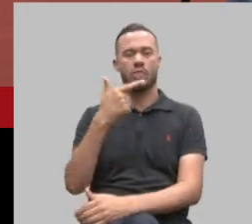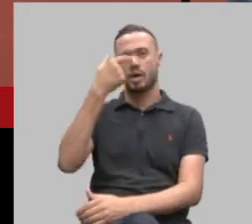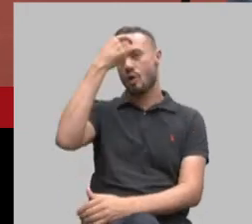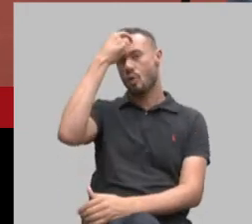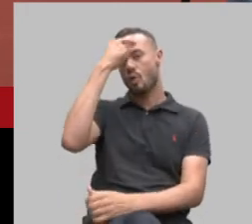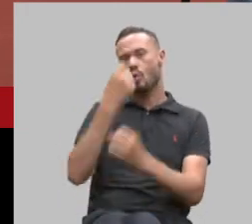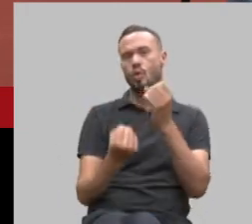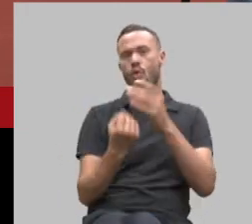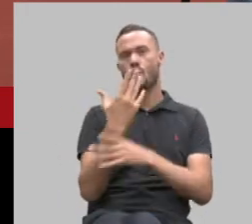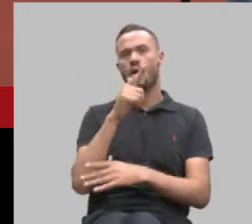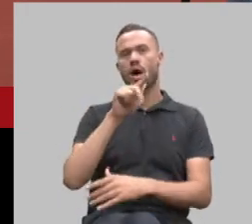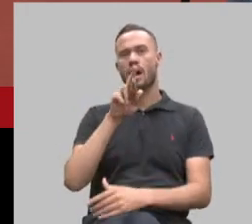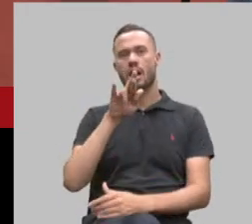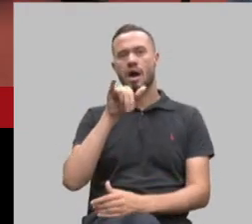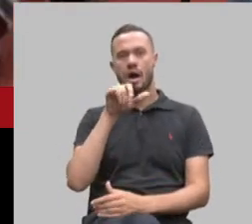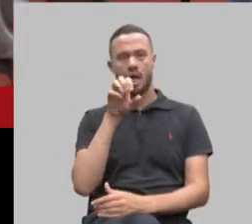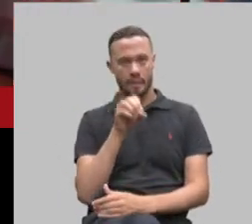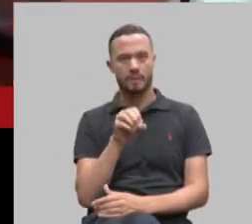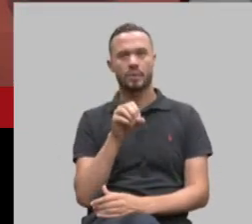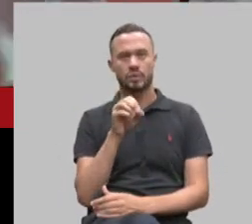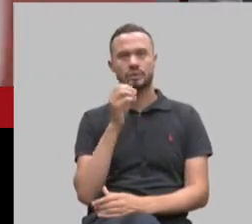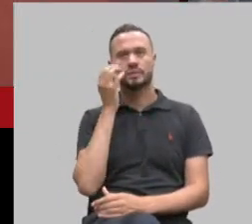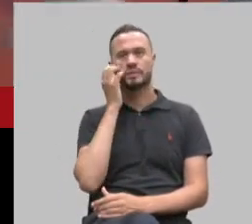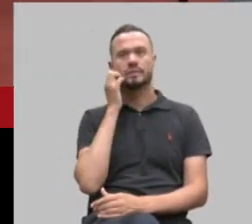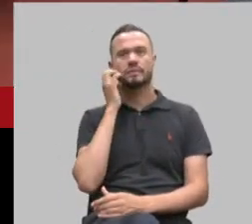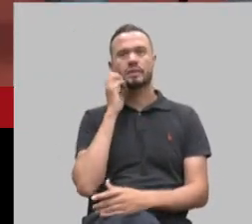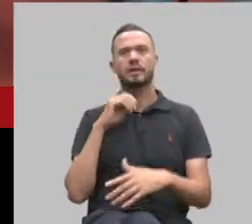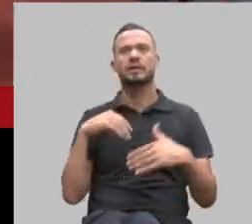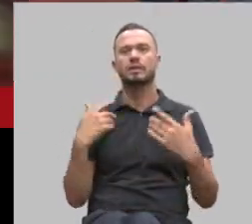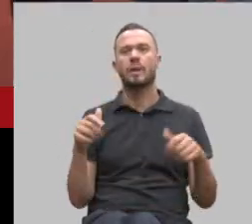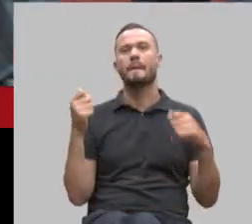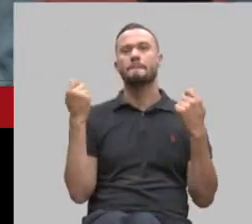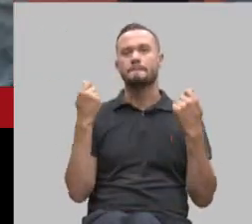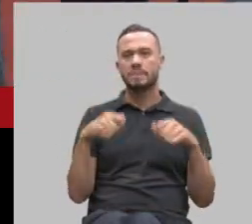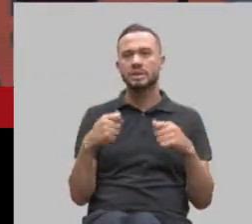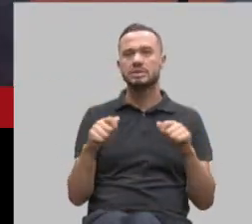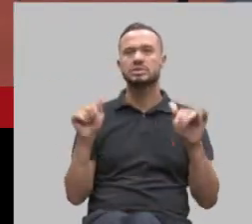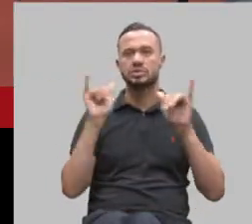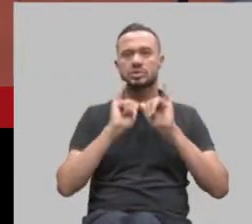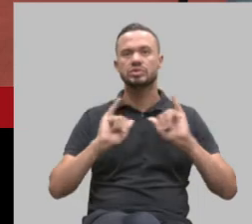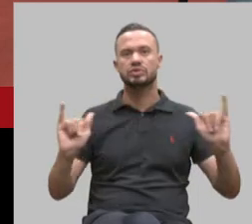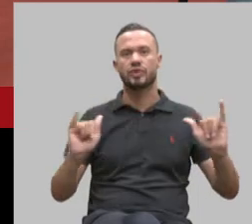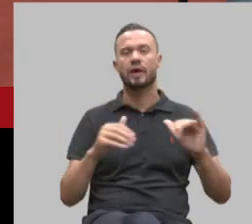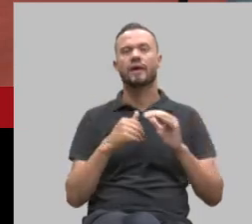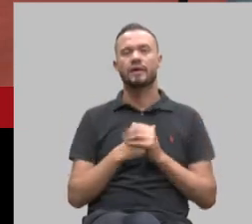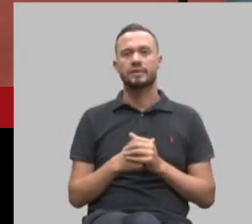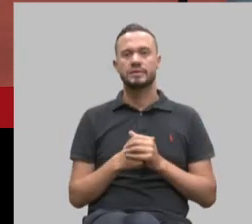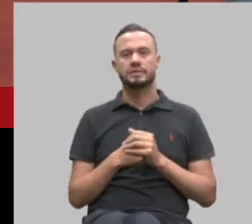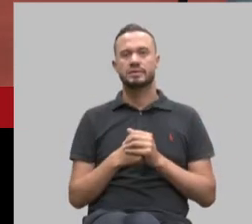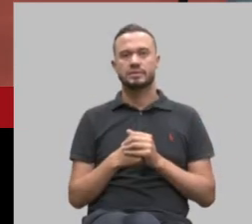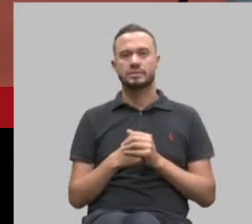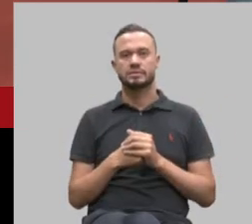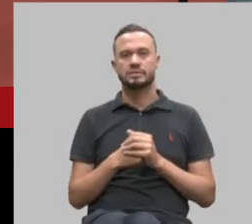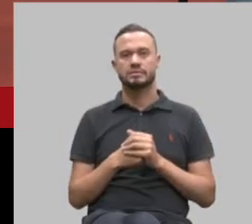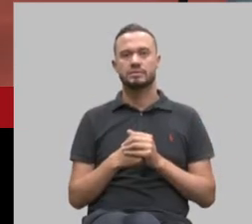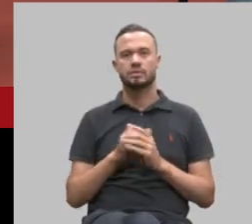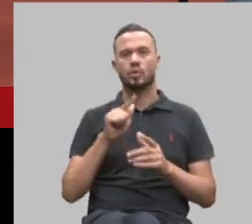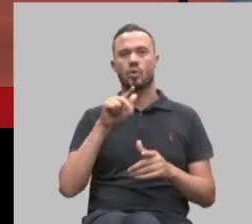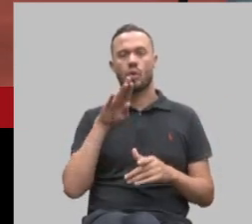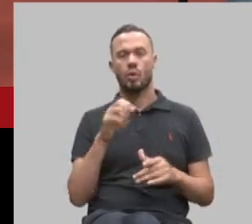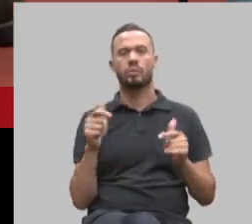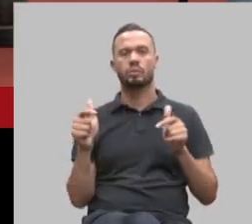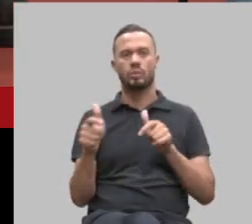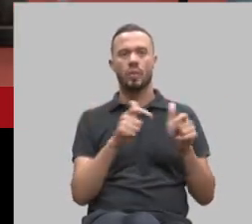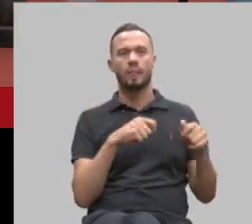Grêmio Como já prevista por lei então isso precisa ser cada vez mais divulgado Além da questão dos clubes que ajudam na criação de Laços